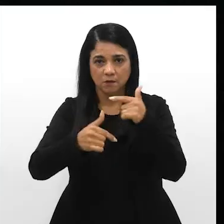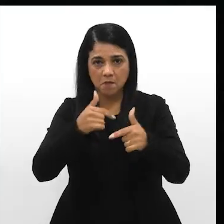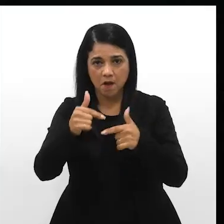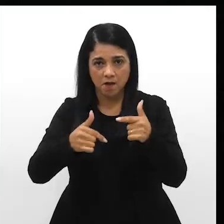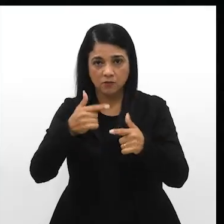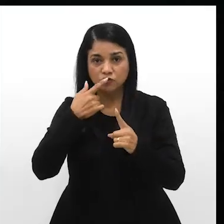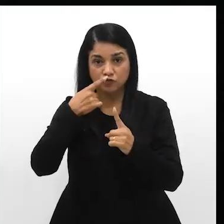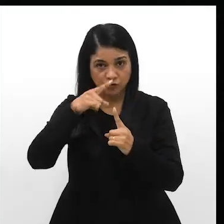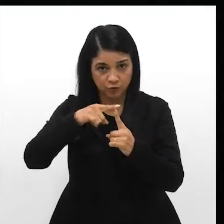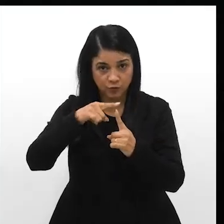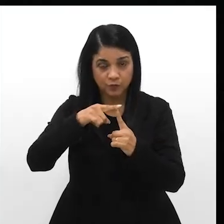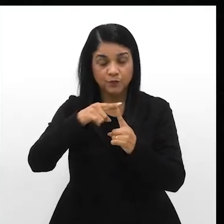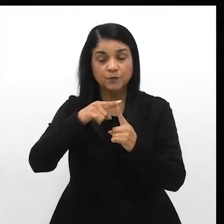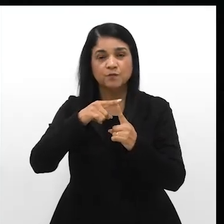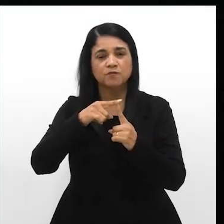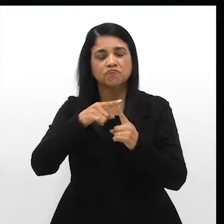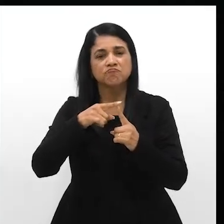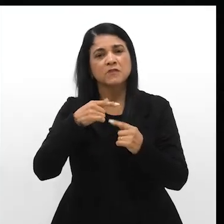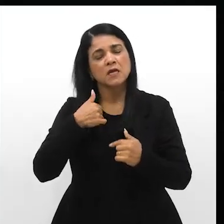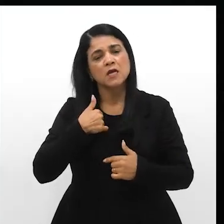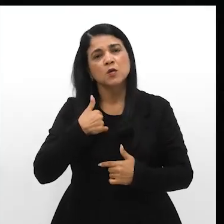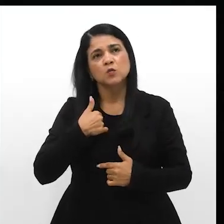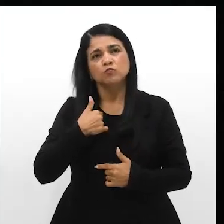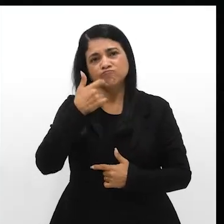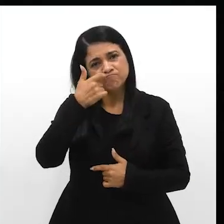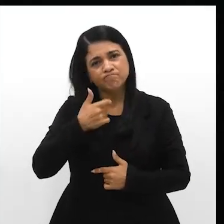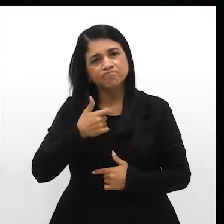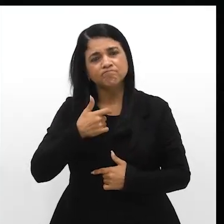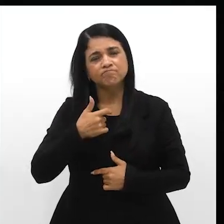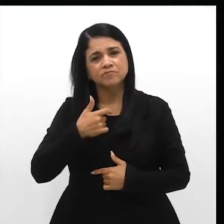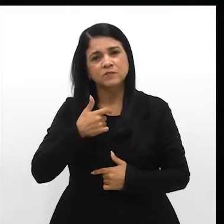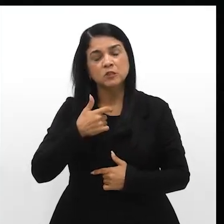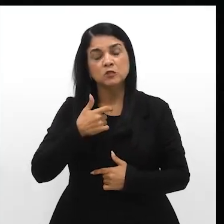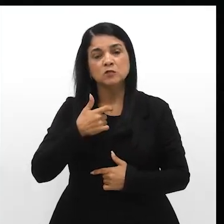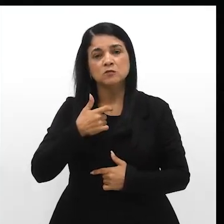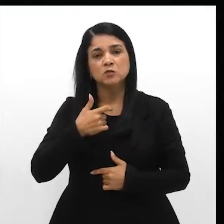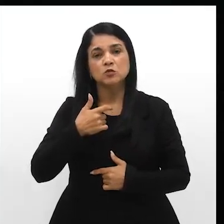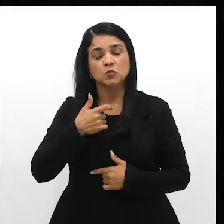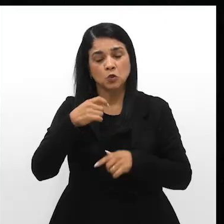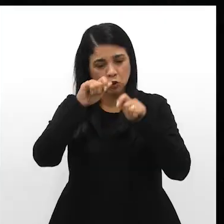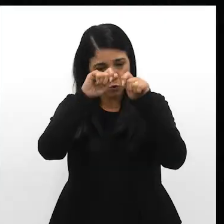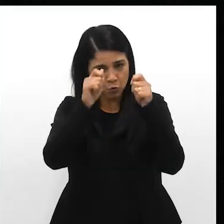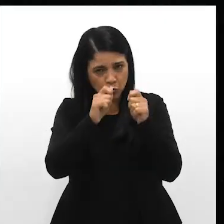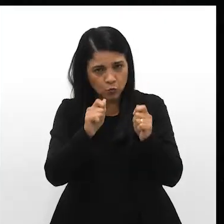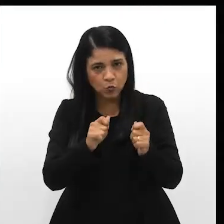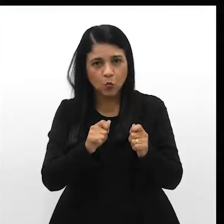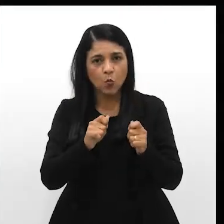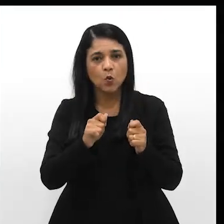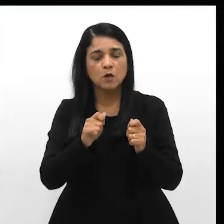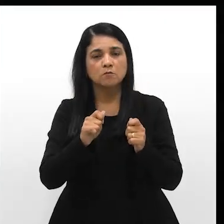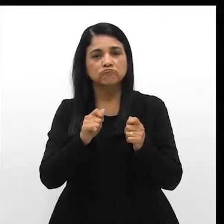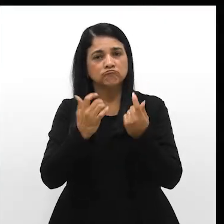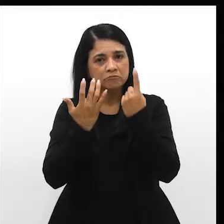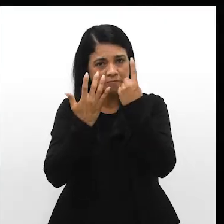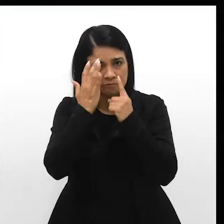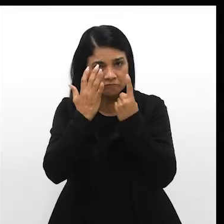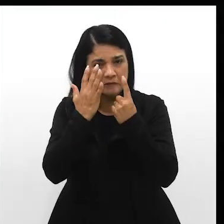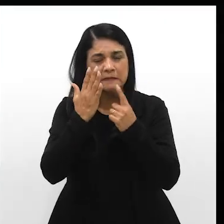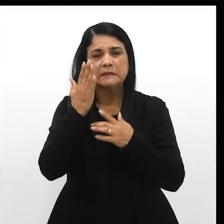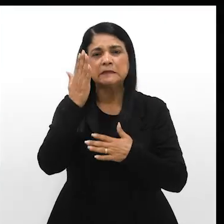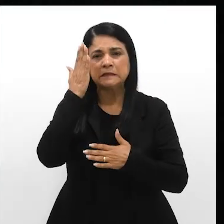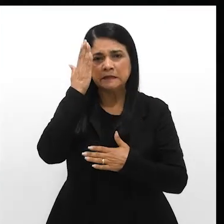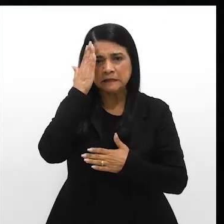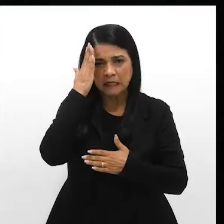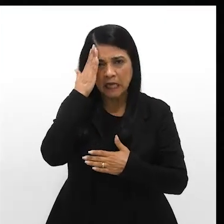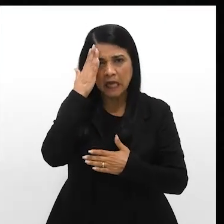trabalho. E sim, eu sou uma dessas escultoras, né,